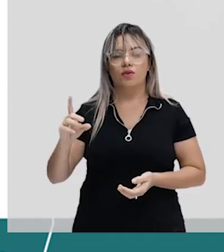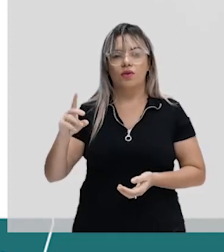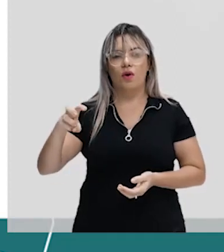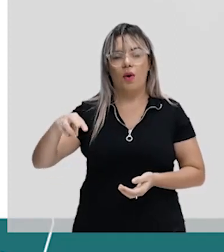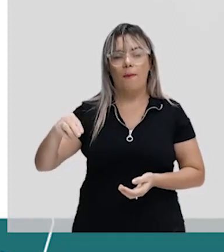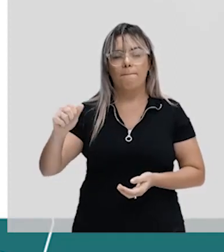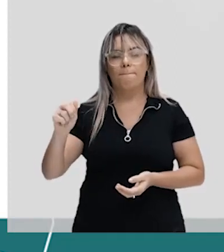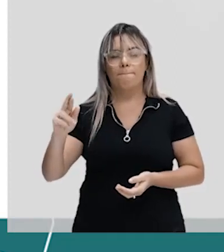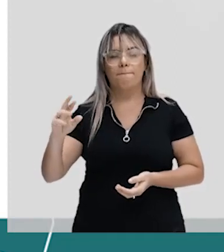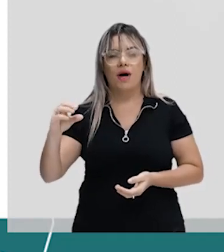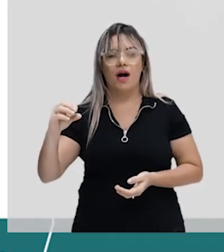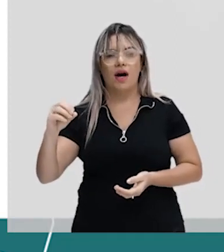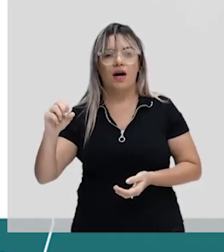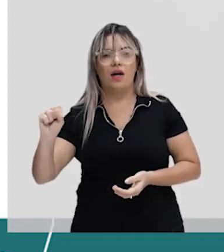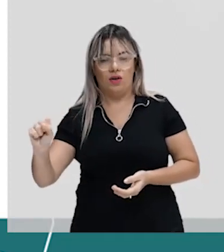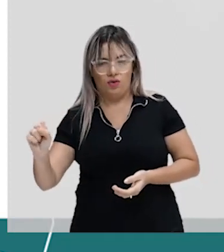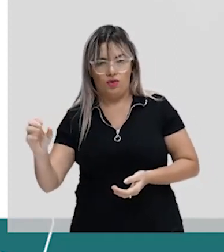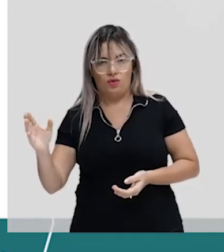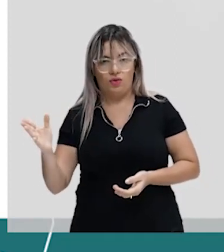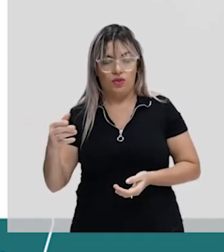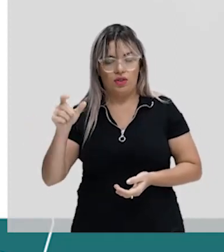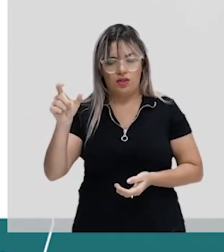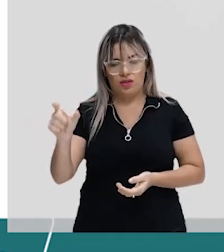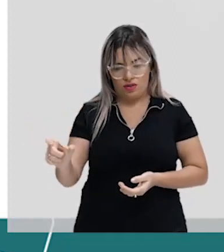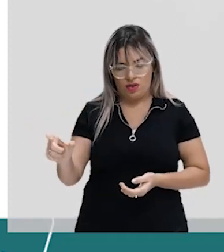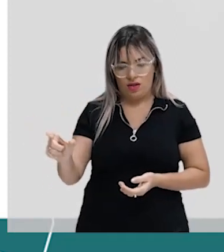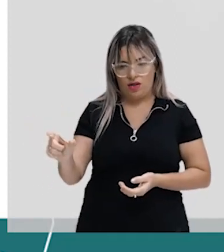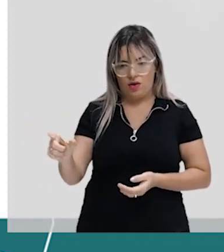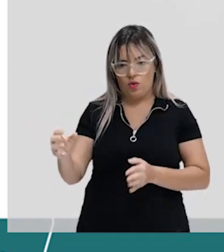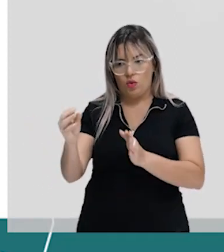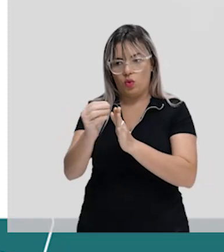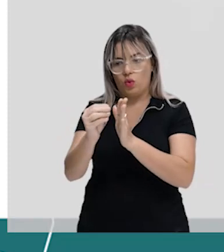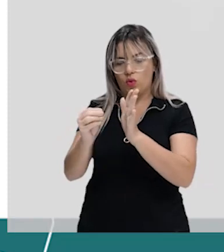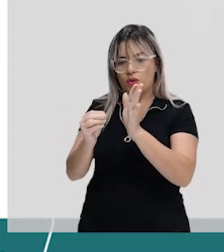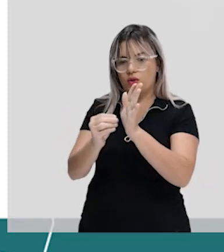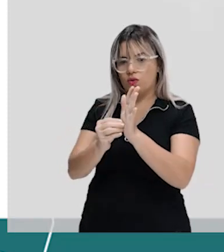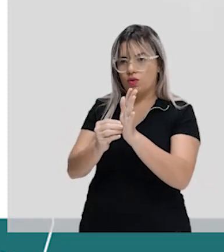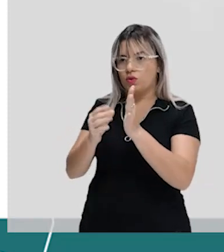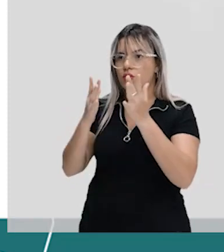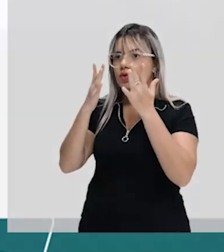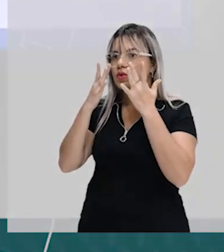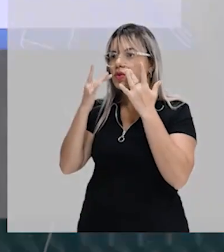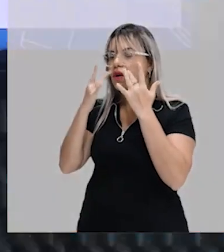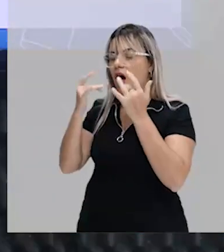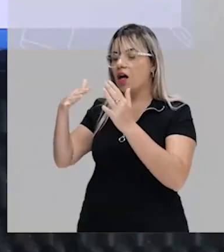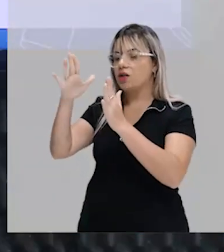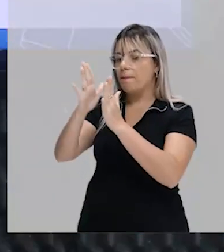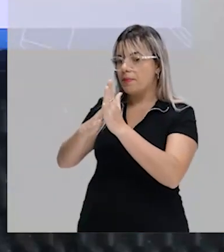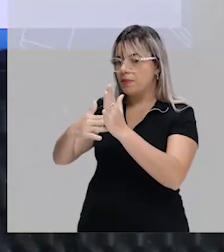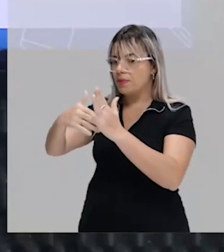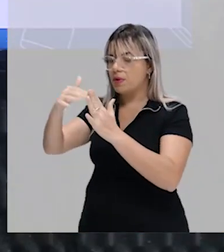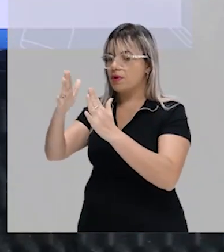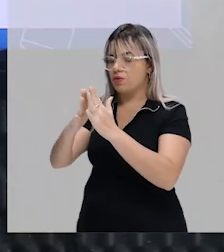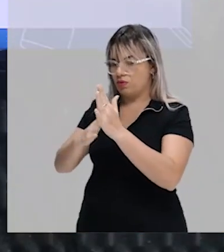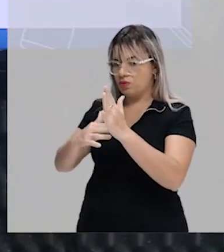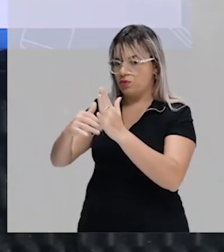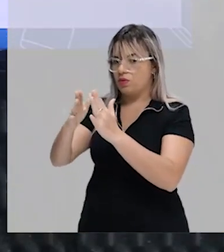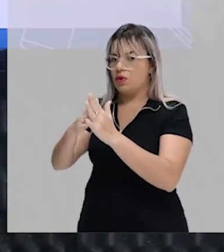arte. Dentro da aula dele, ele explora a pintura,